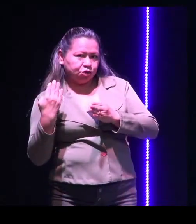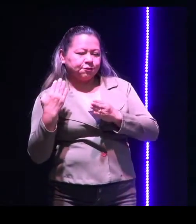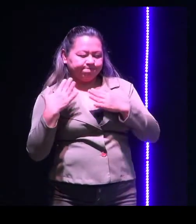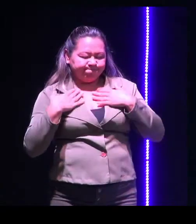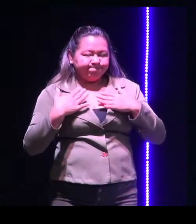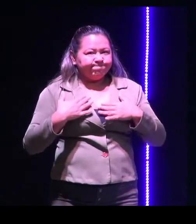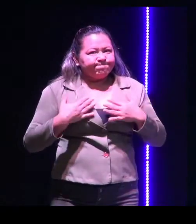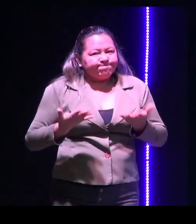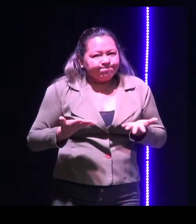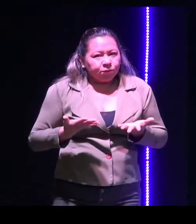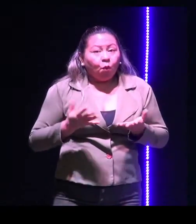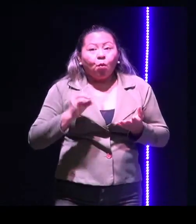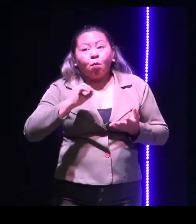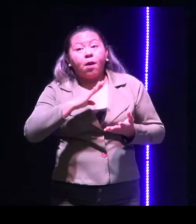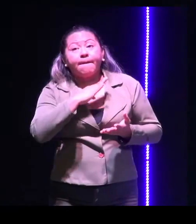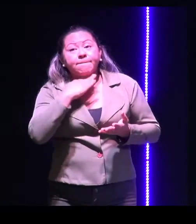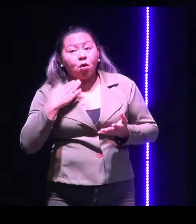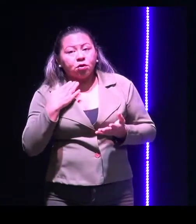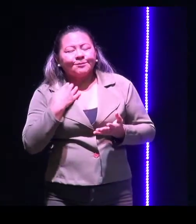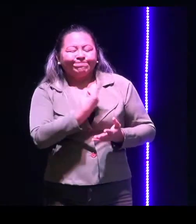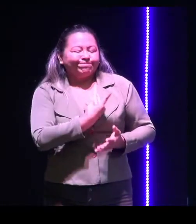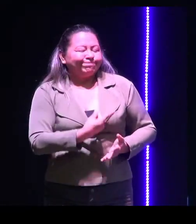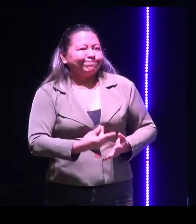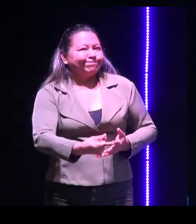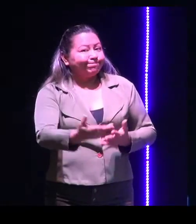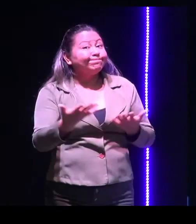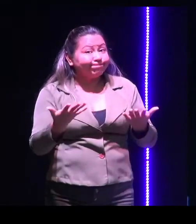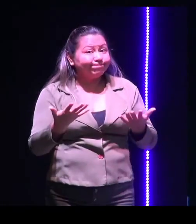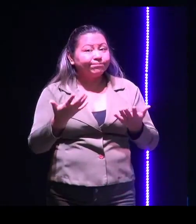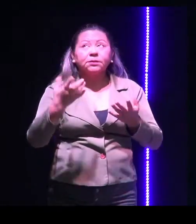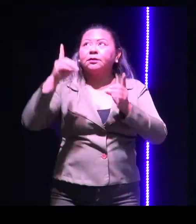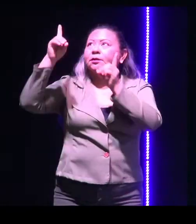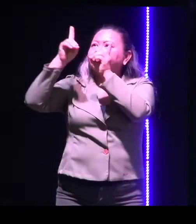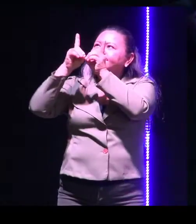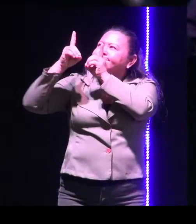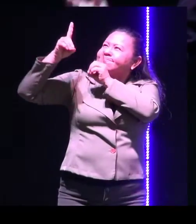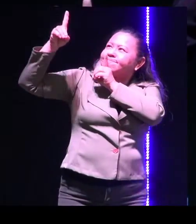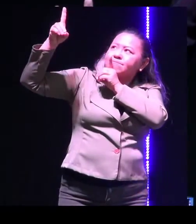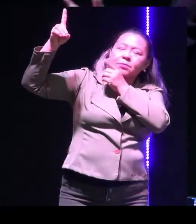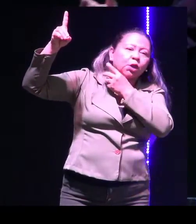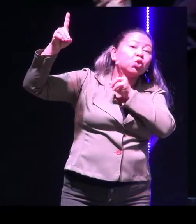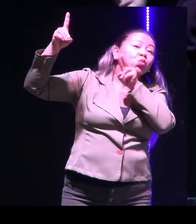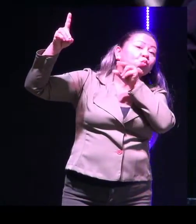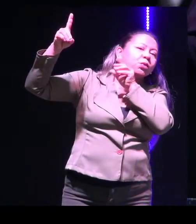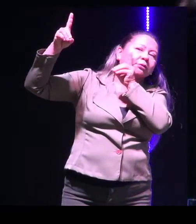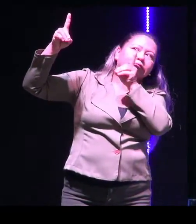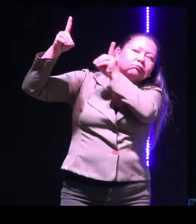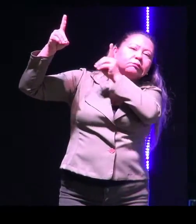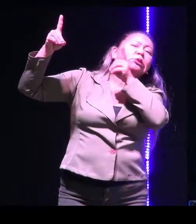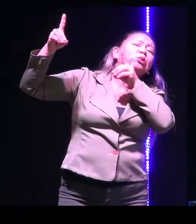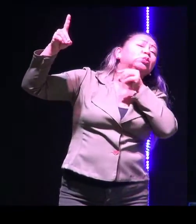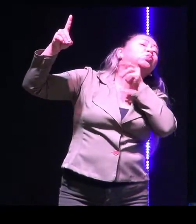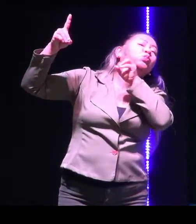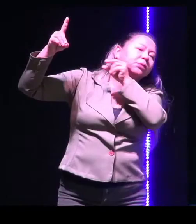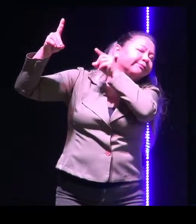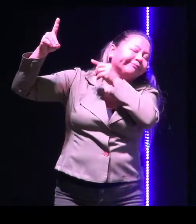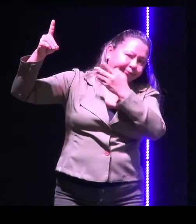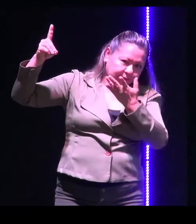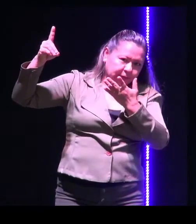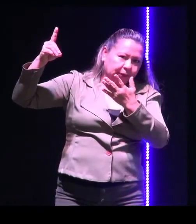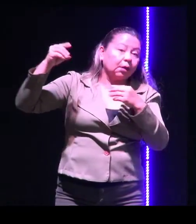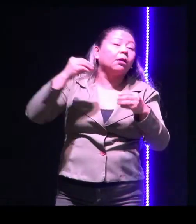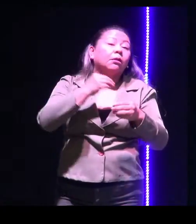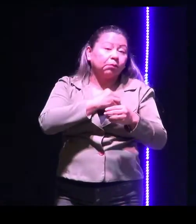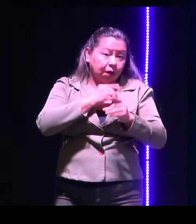morte eterna, que é a eternidade sem Deus. Então, o pecado, por que muitas, queridos, a gente